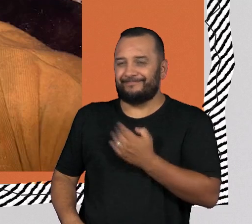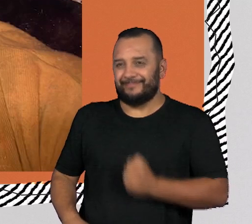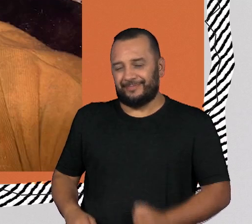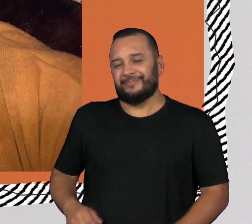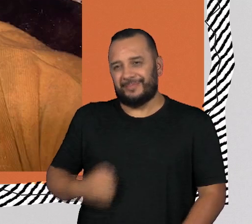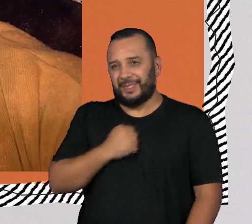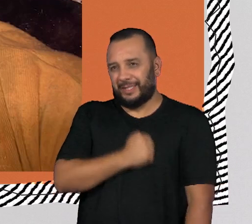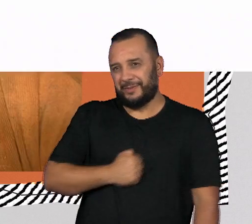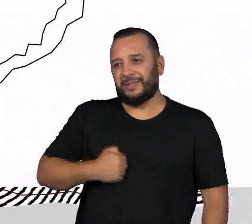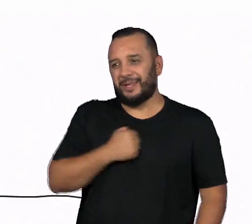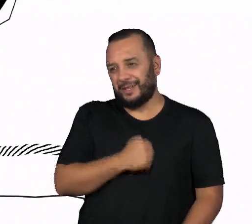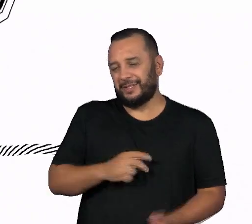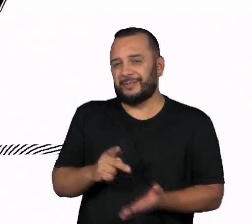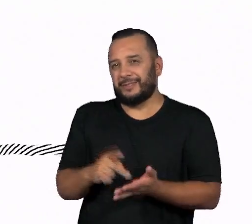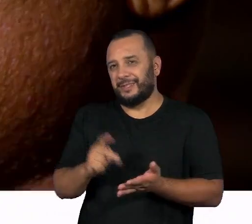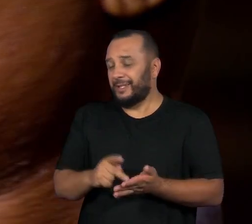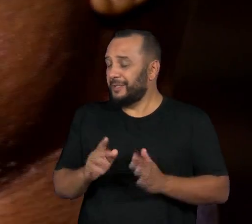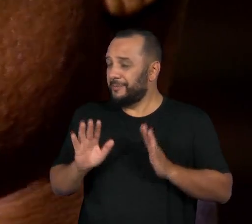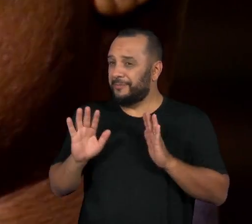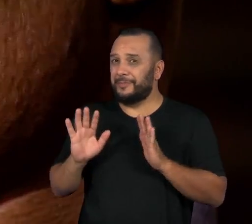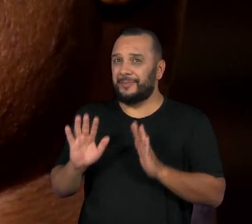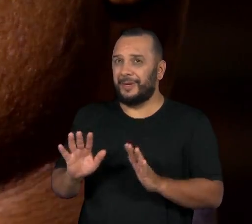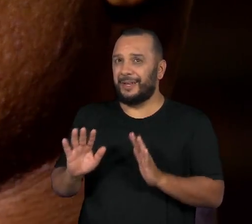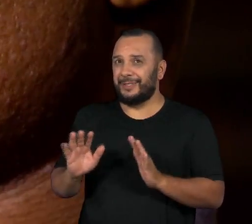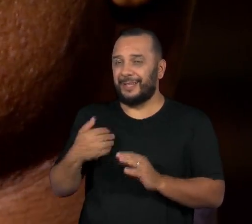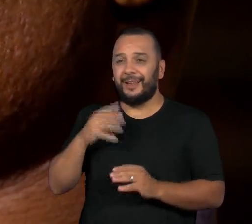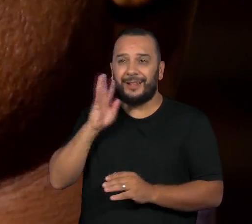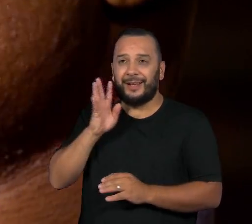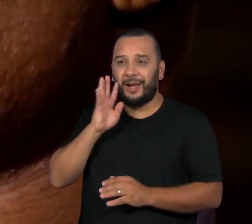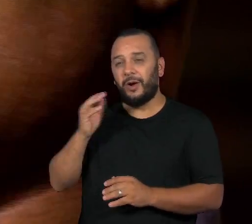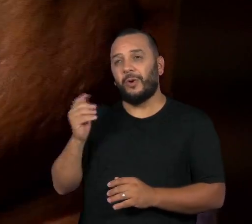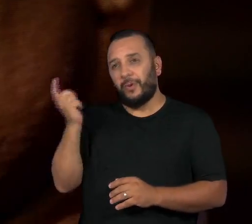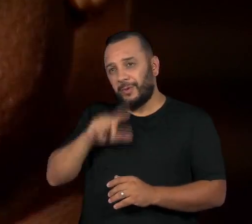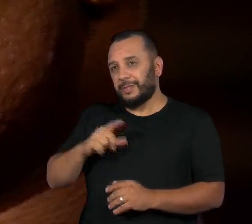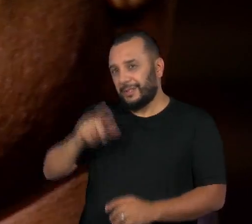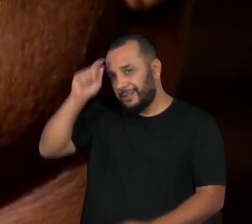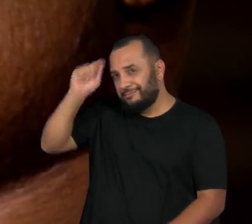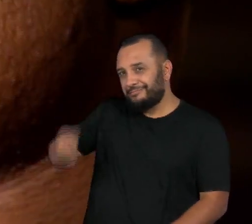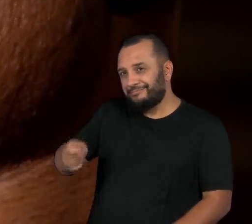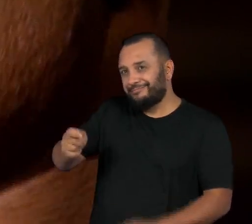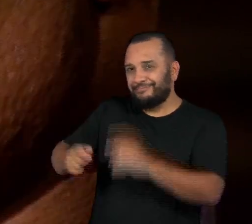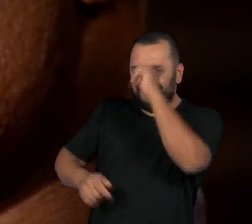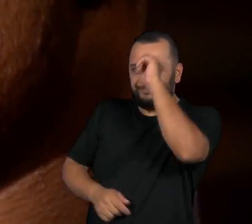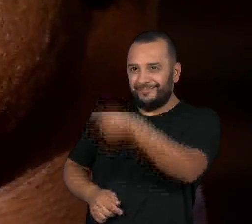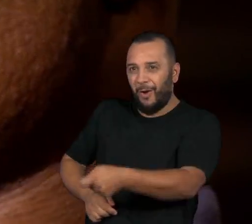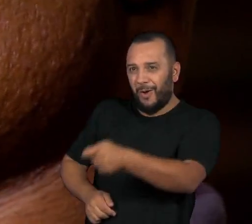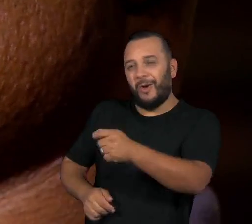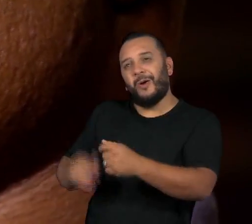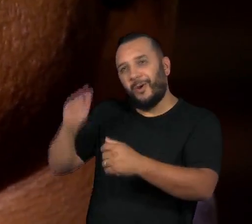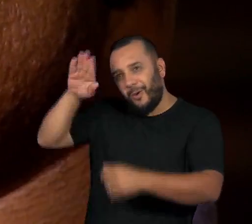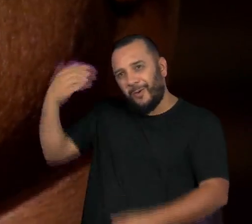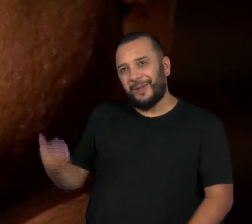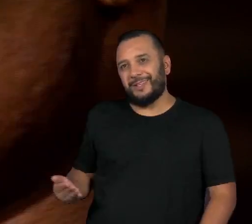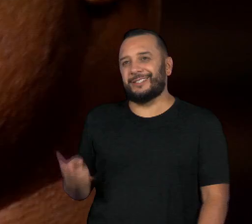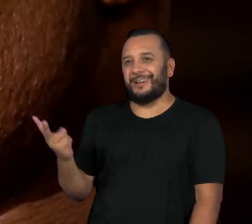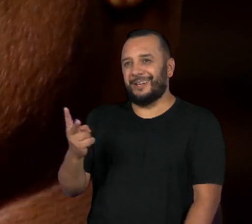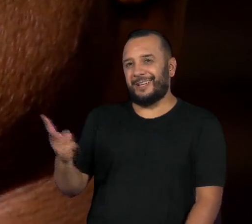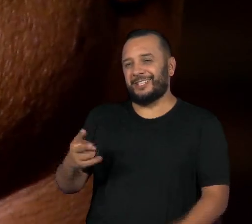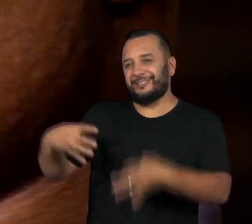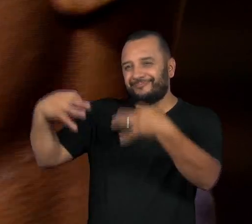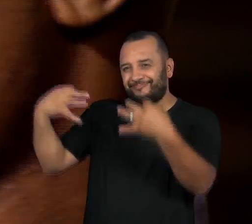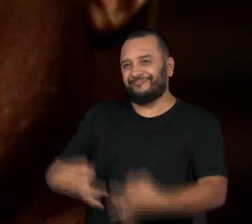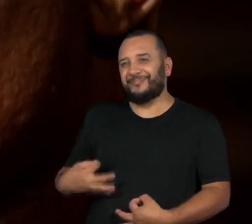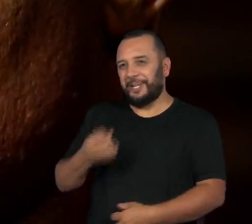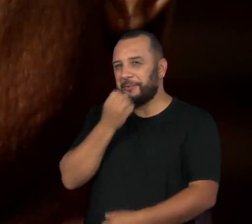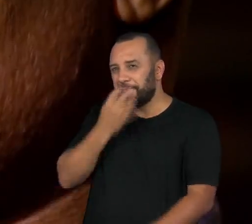mas eu acho que é uma coisa muito legal, porque eu consegui imortalizá-los, né? Honrá-los de uma forma digna e bacana,